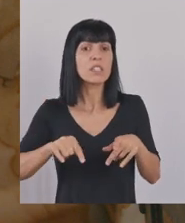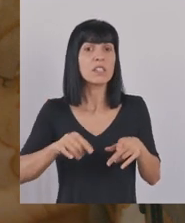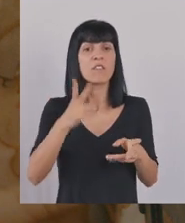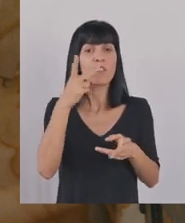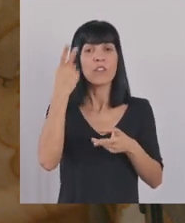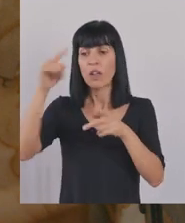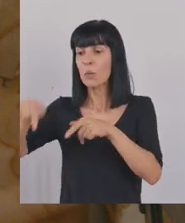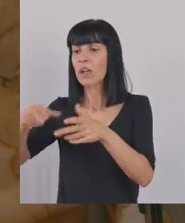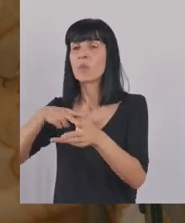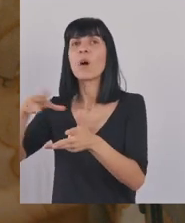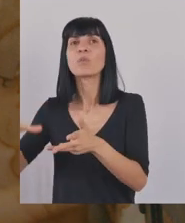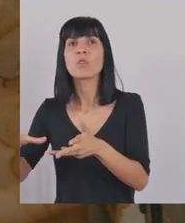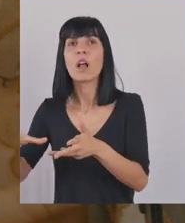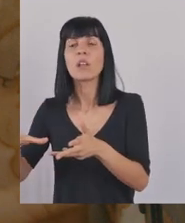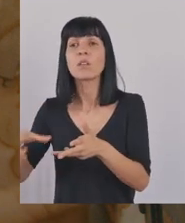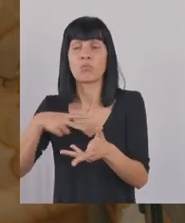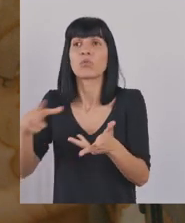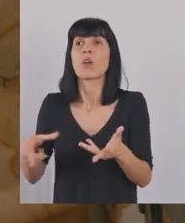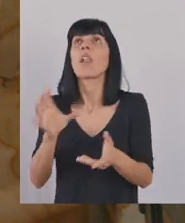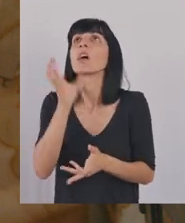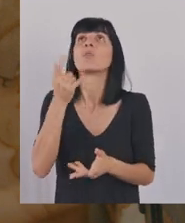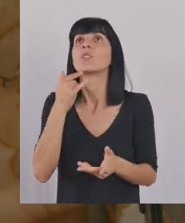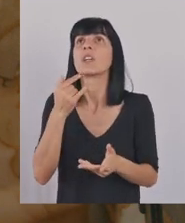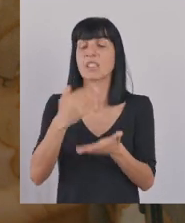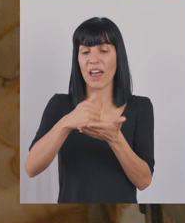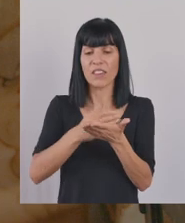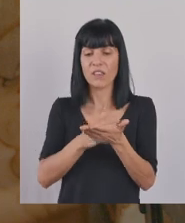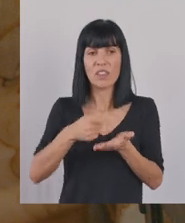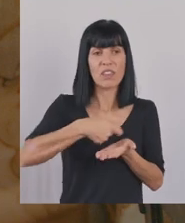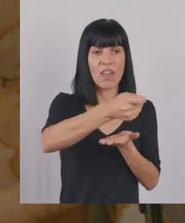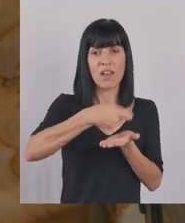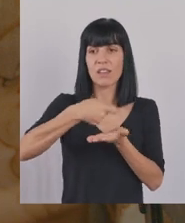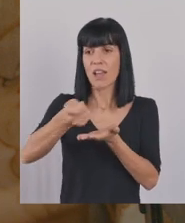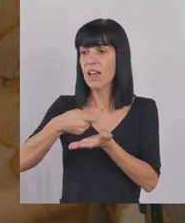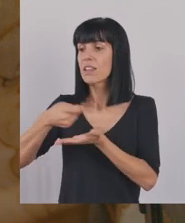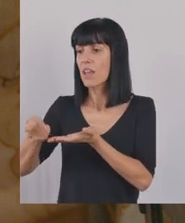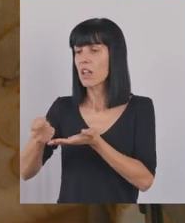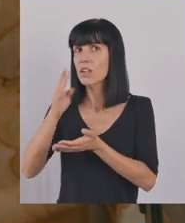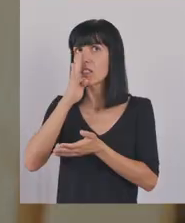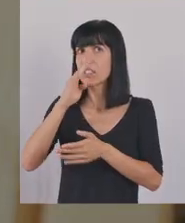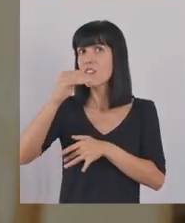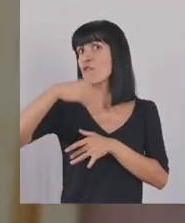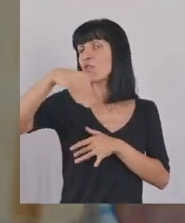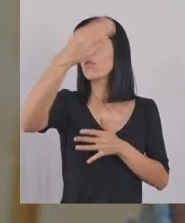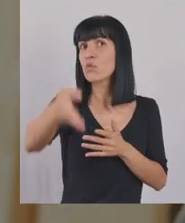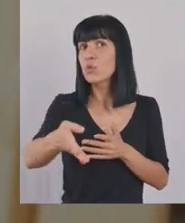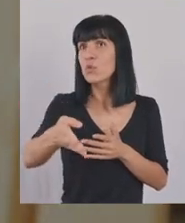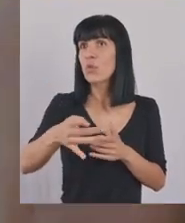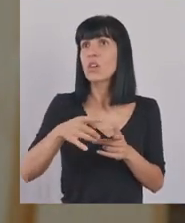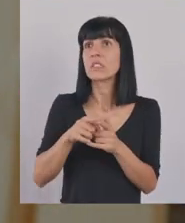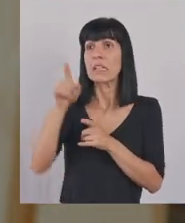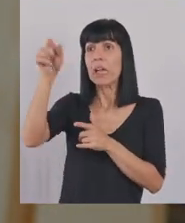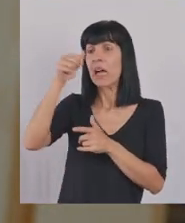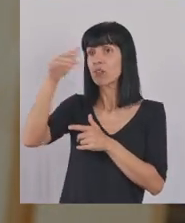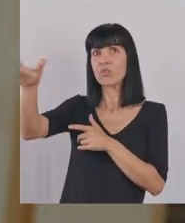Olha, bem para aqui. Portugal está a ser vendido aos retalhos. Qualquer dia, se houver um boicote lá fora